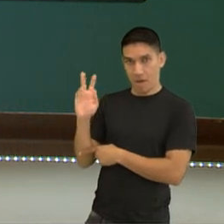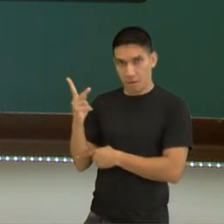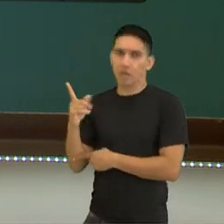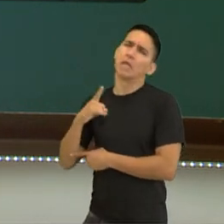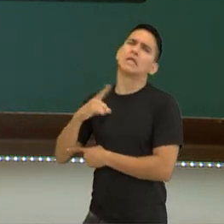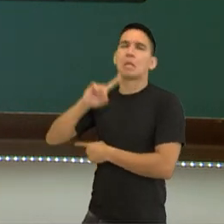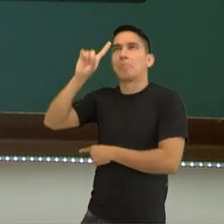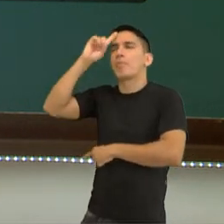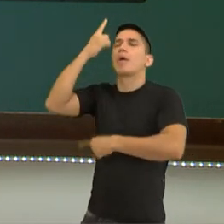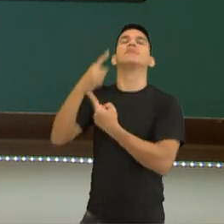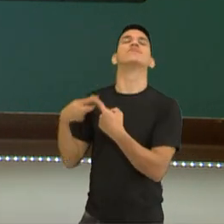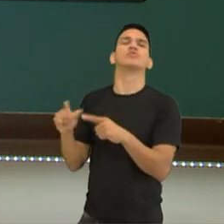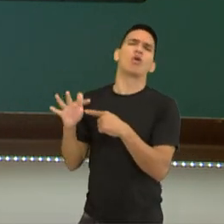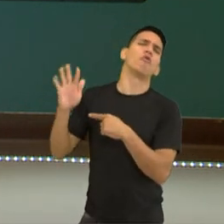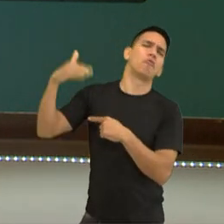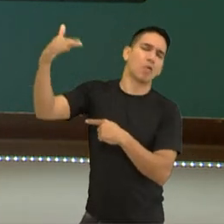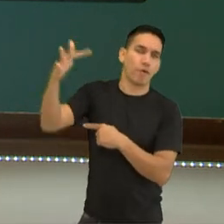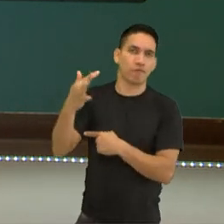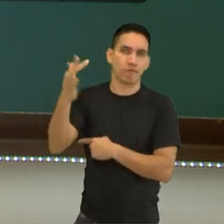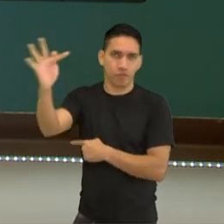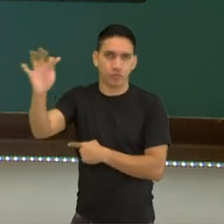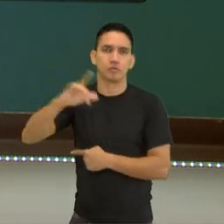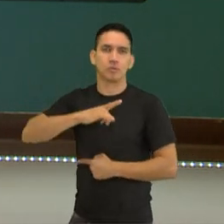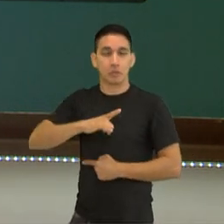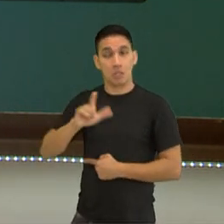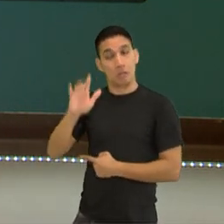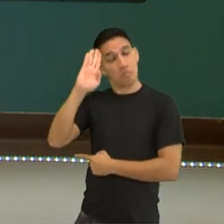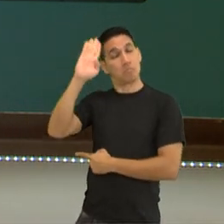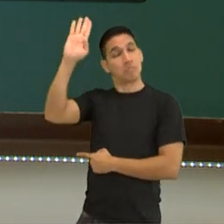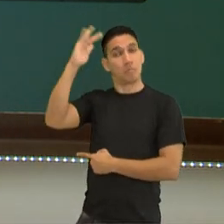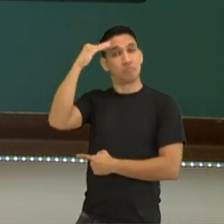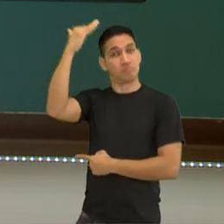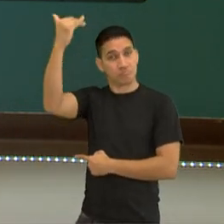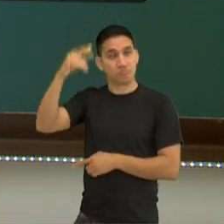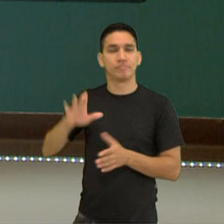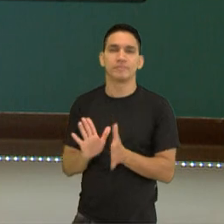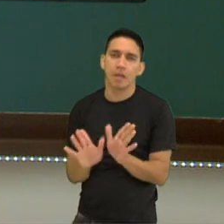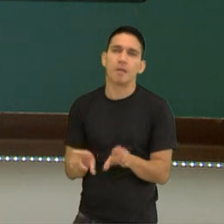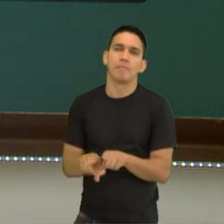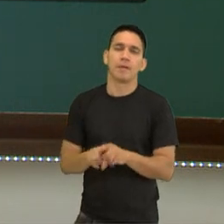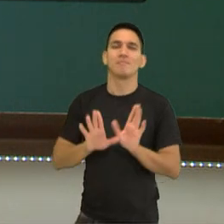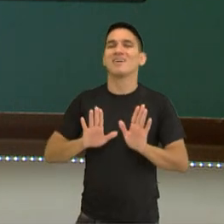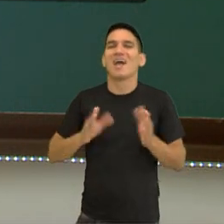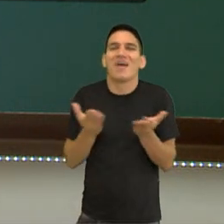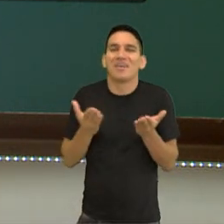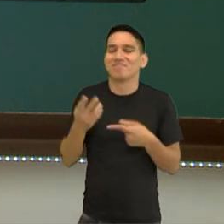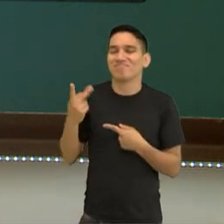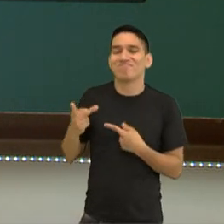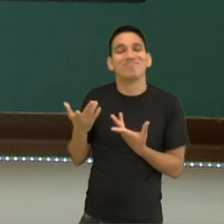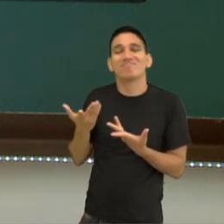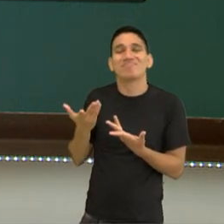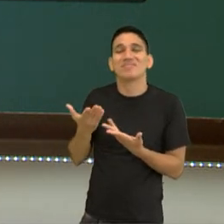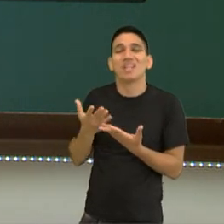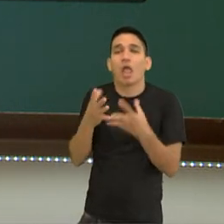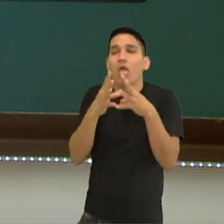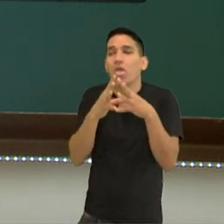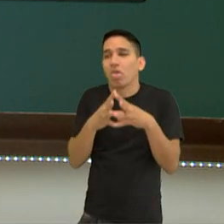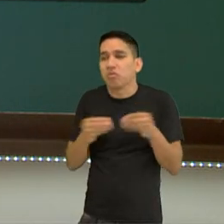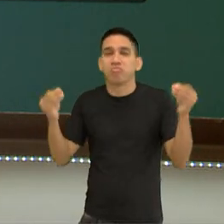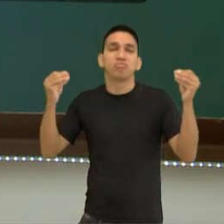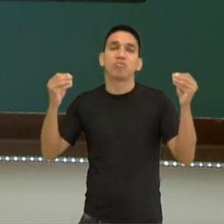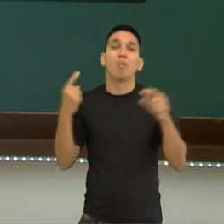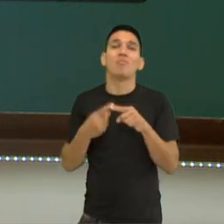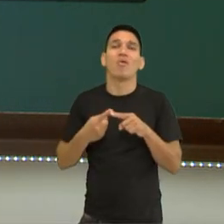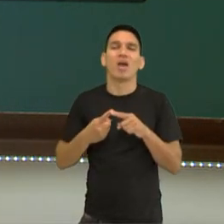composições maravilhosas mais para frente, se tornou também um grande músico, né? Mas aí ele ficou literalmente esquecido das obras dele, porque ficou aquela